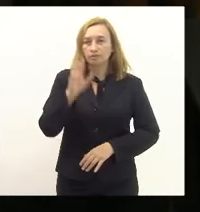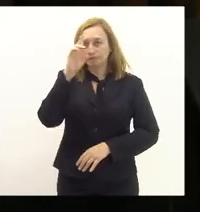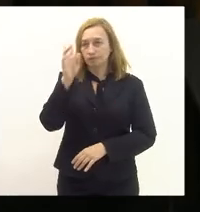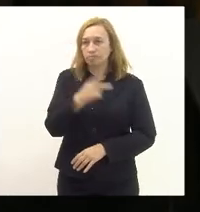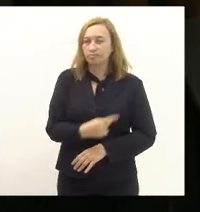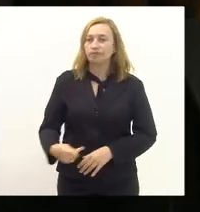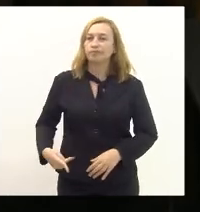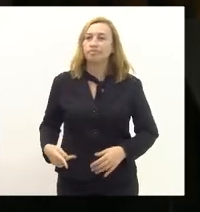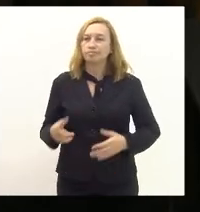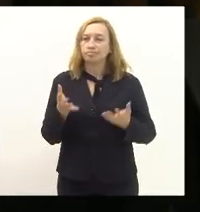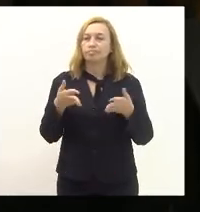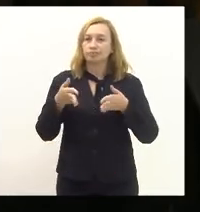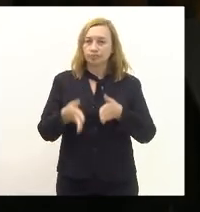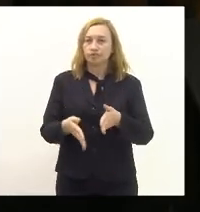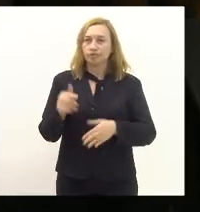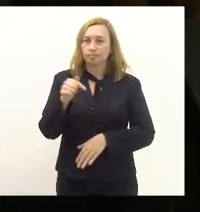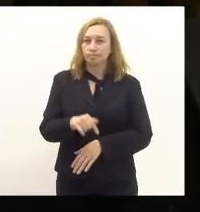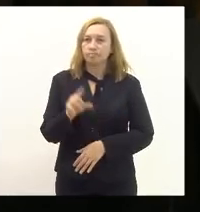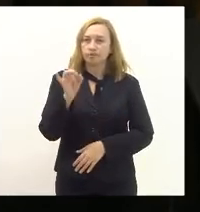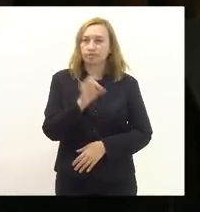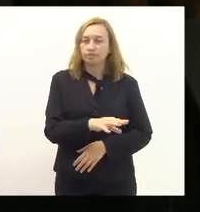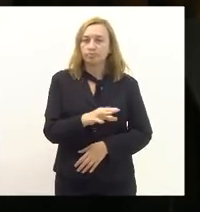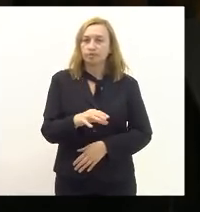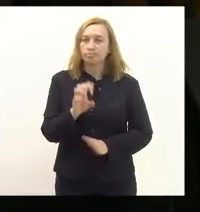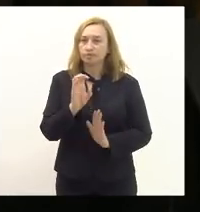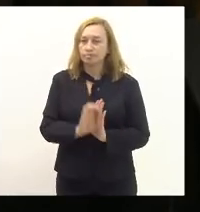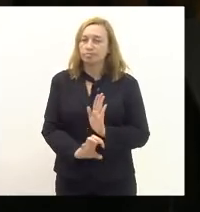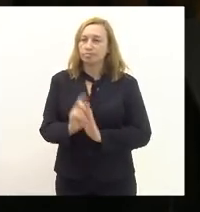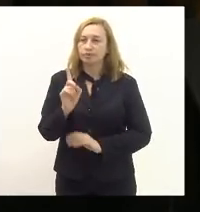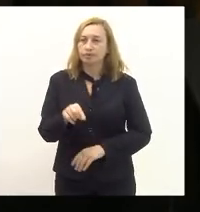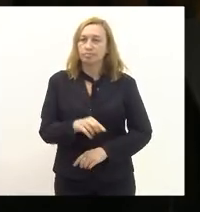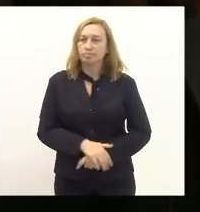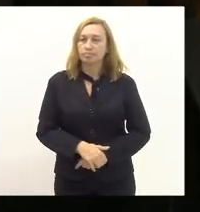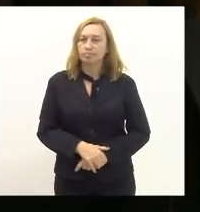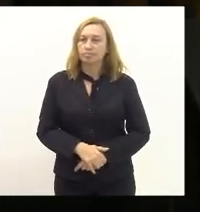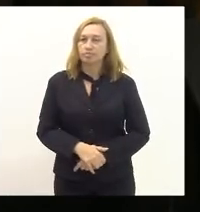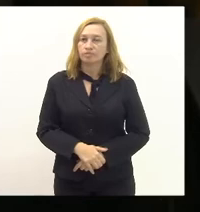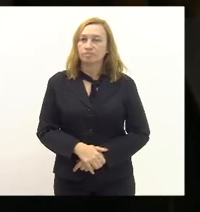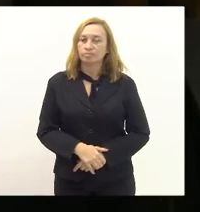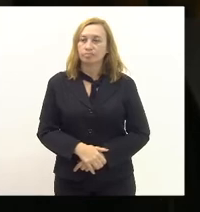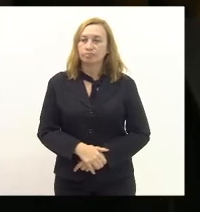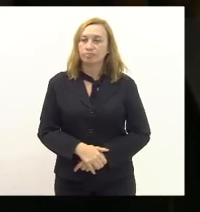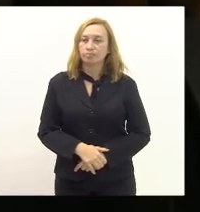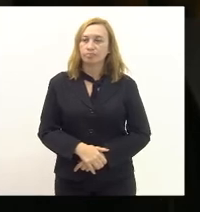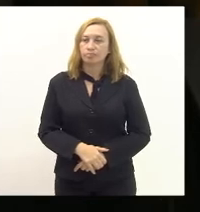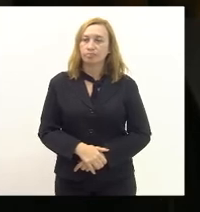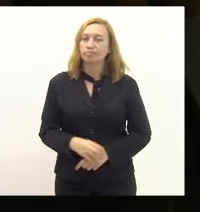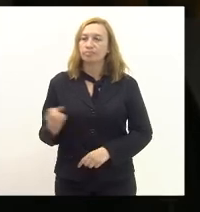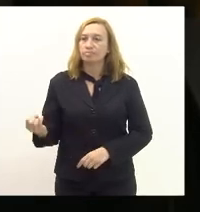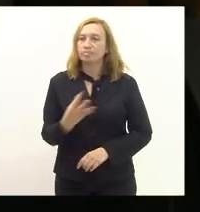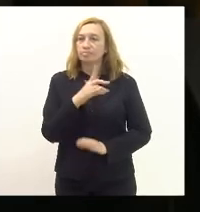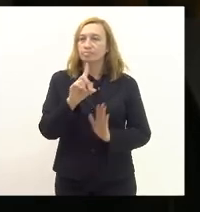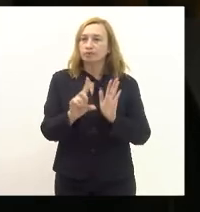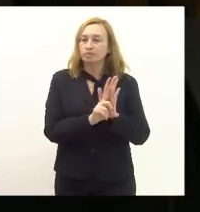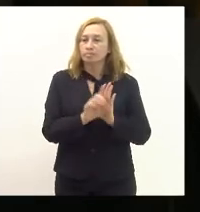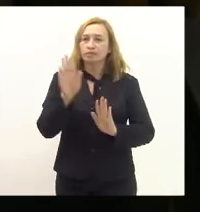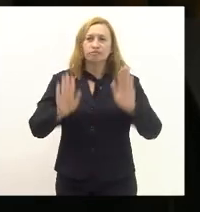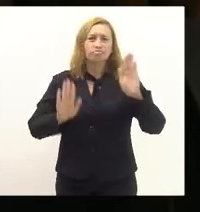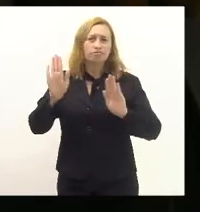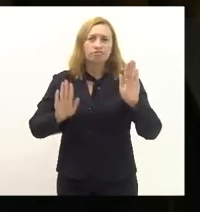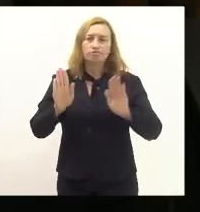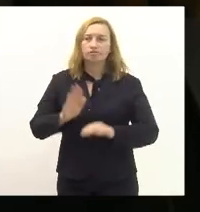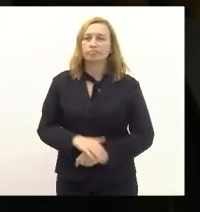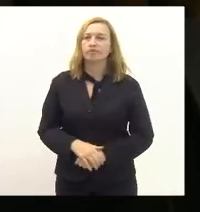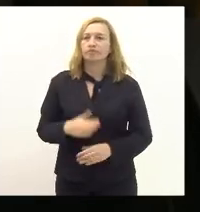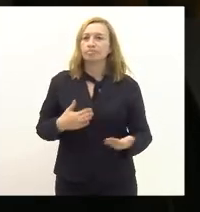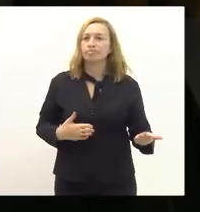queria focar aqui minha última emenda, que estabelece parâmetros da nova lei de licitação. A nova lei de licitação